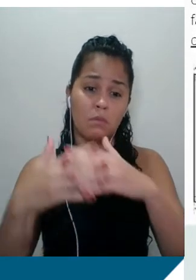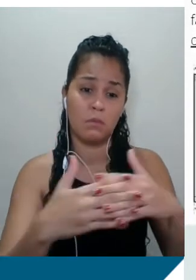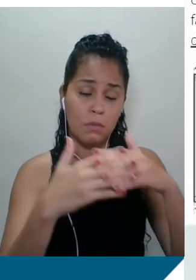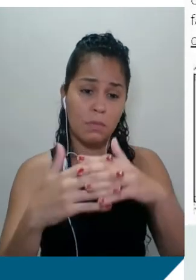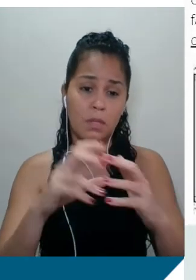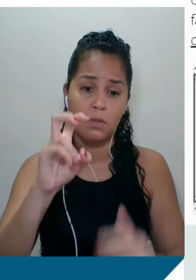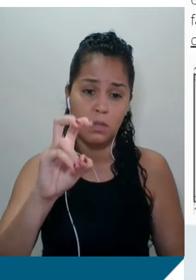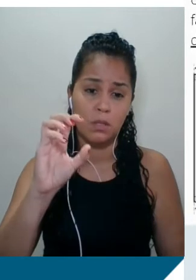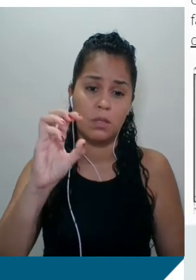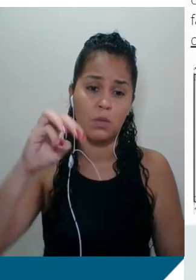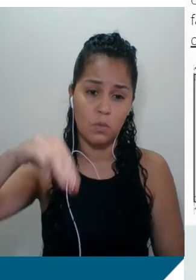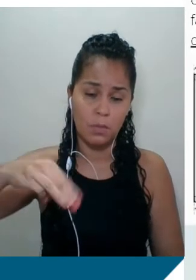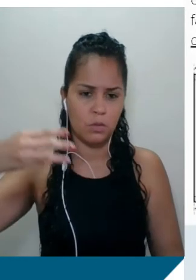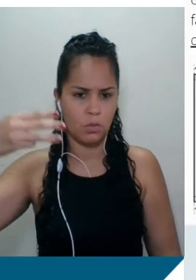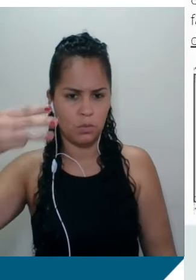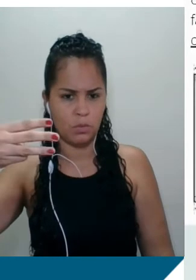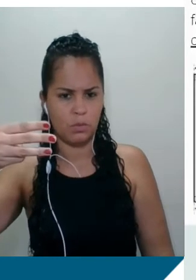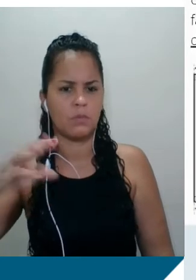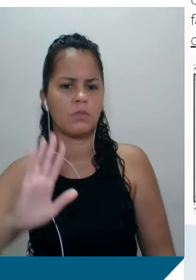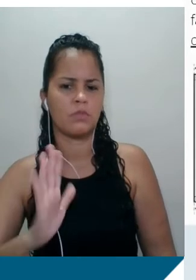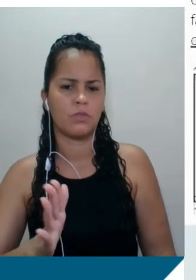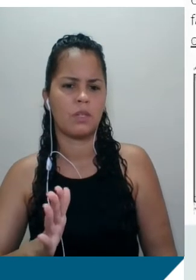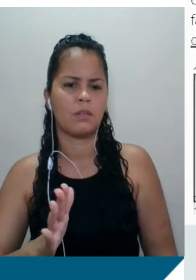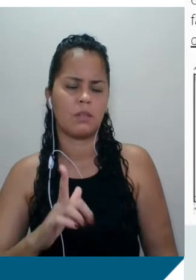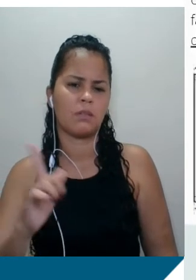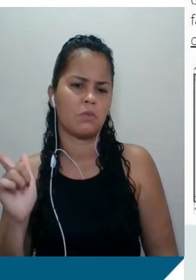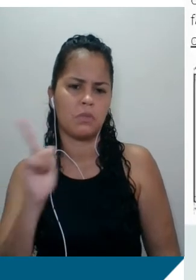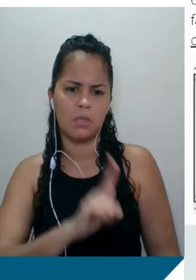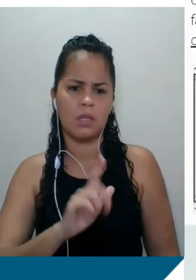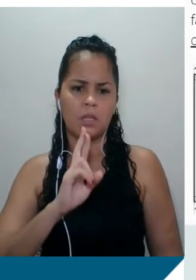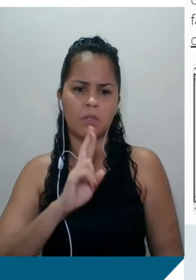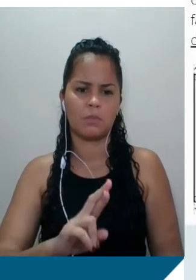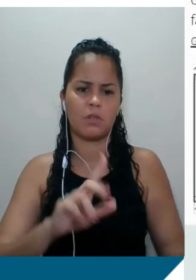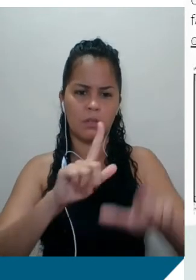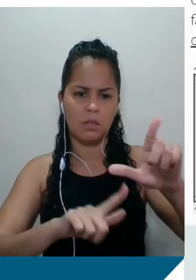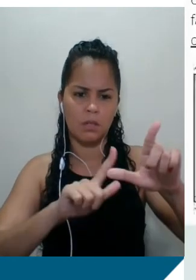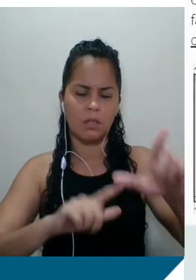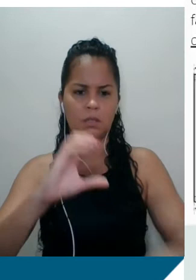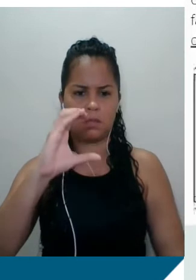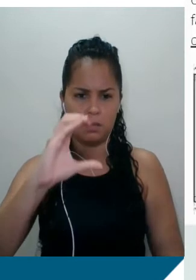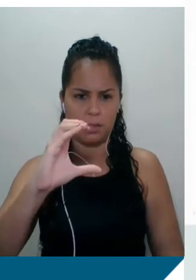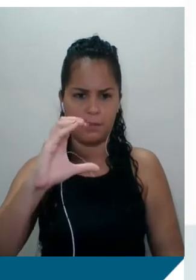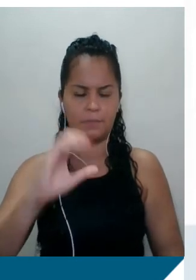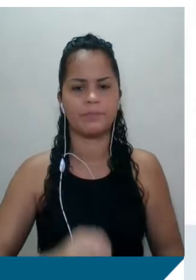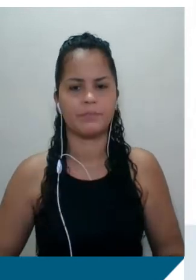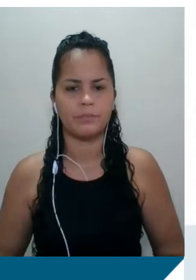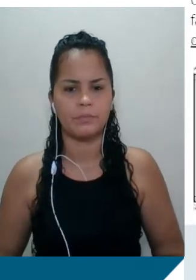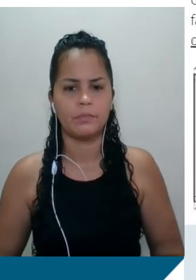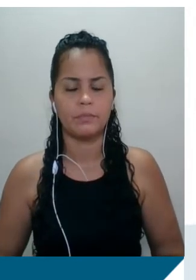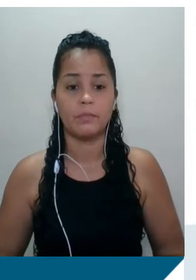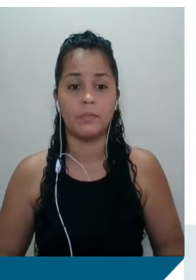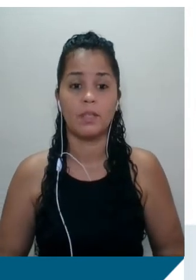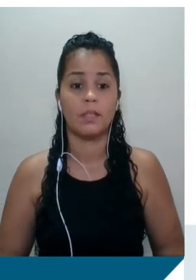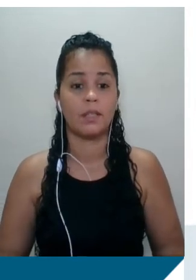cúbicos que vai atender o que o exercício está nos pedindo. Seria o item C. Beleza?